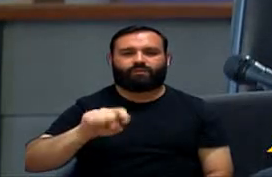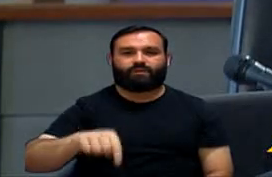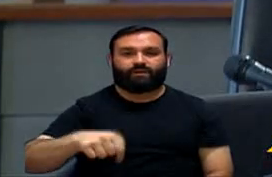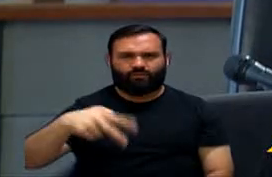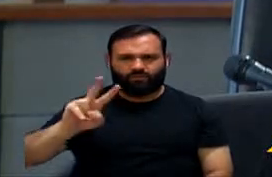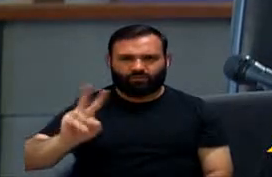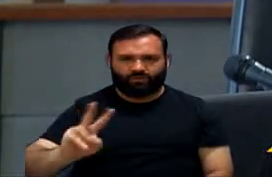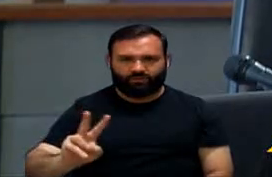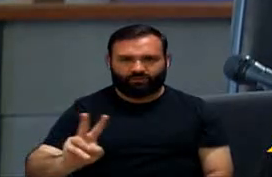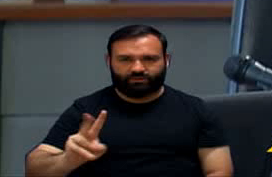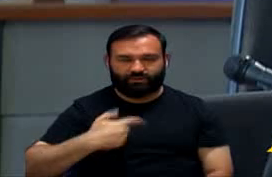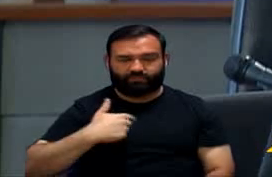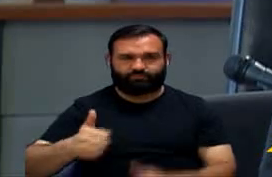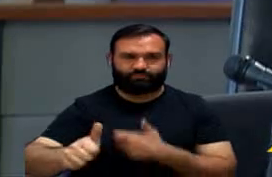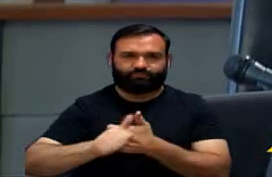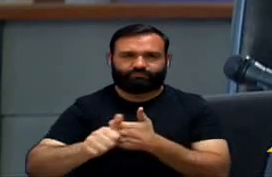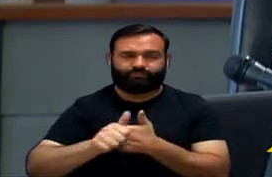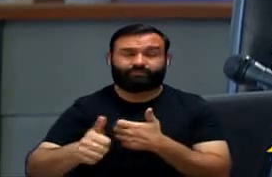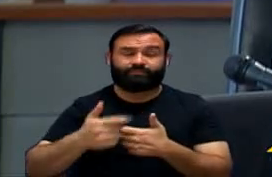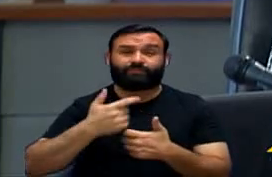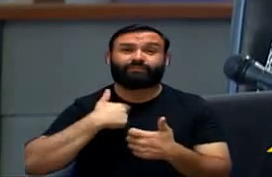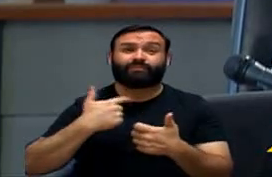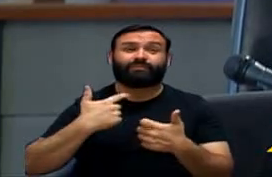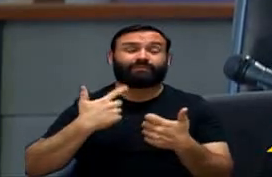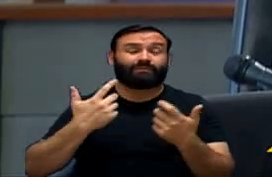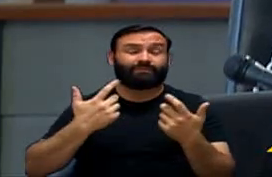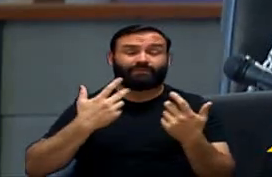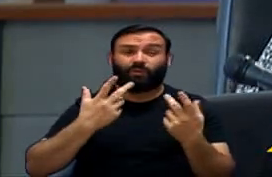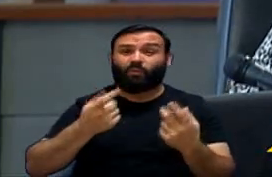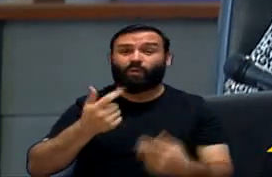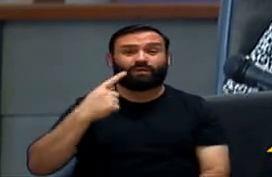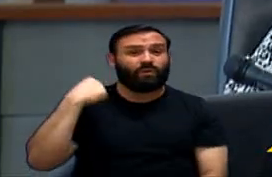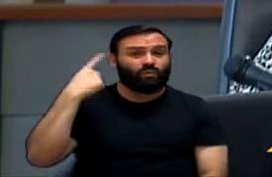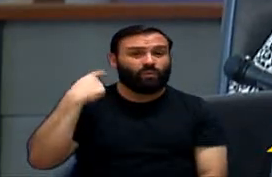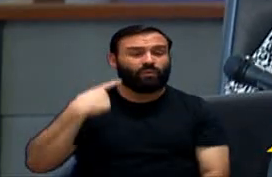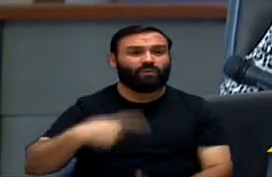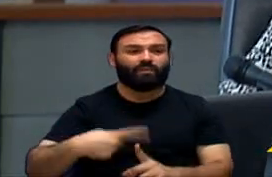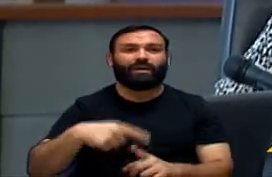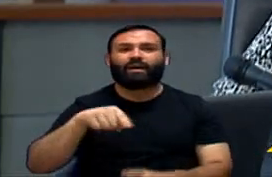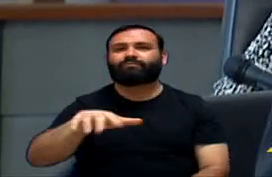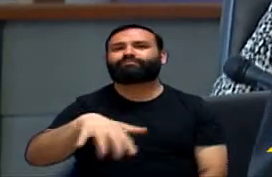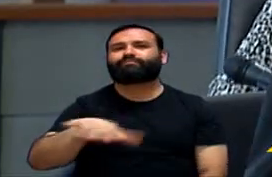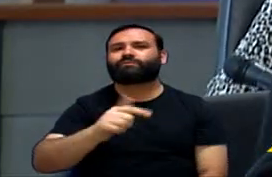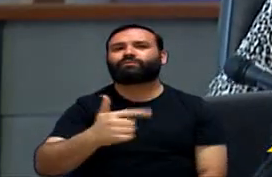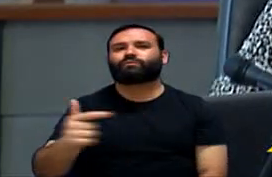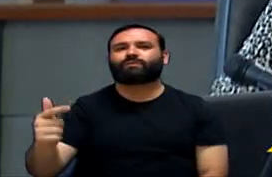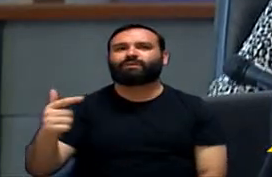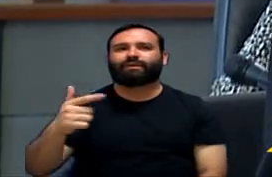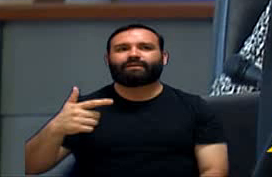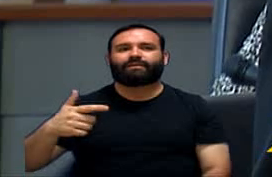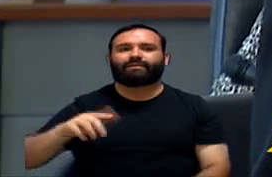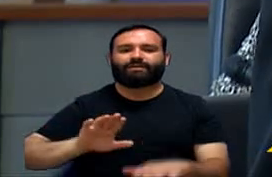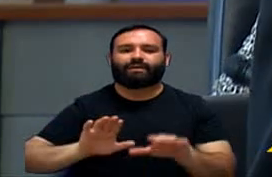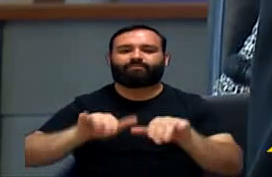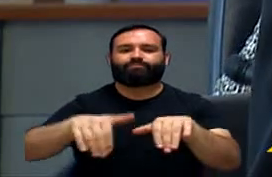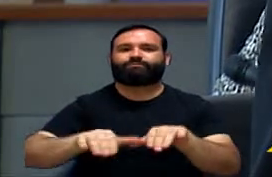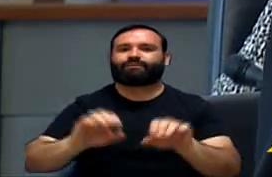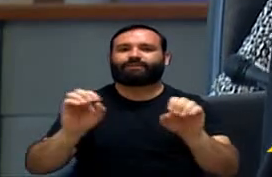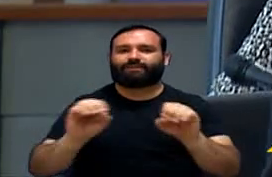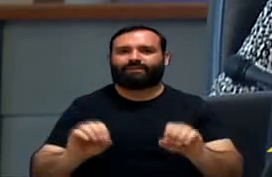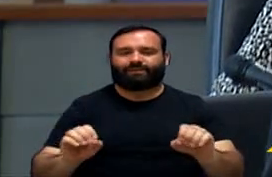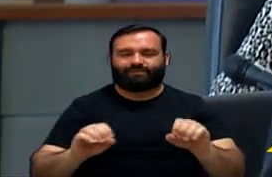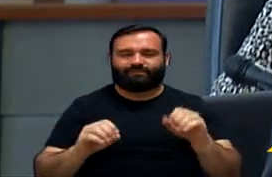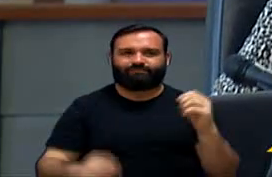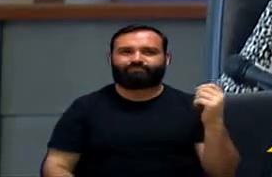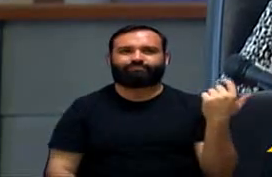Votorantim isso e eu falto enlouquecer com os cara como ali não tem um obstáculo